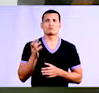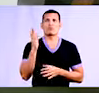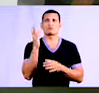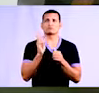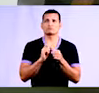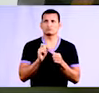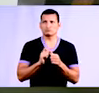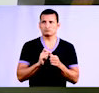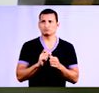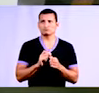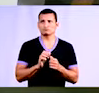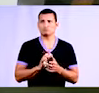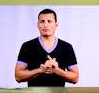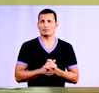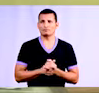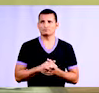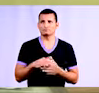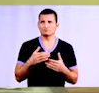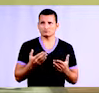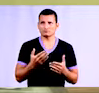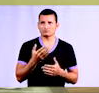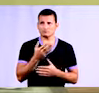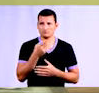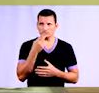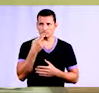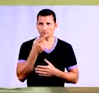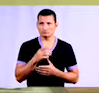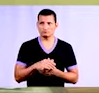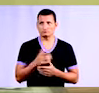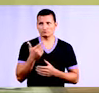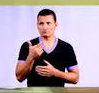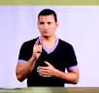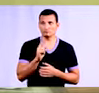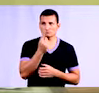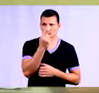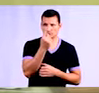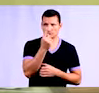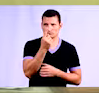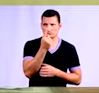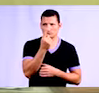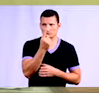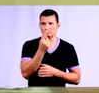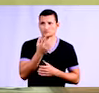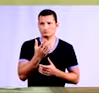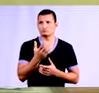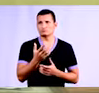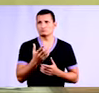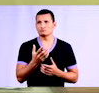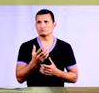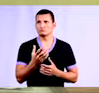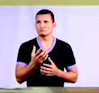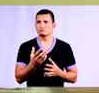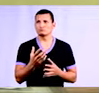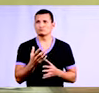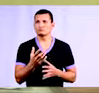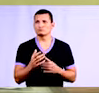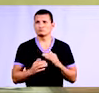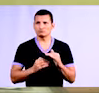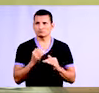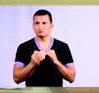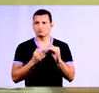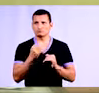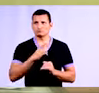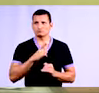isso? Professora, como você falou o seguinte, não existe somente um processo. Isso. Ok? Nós temos mais de um processo. Só